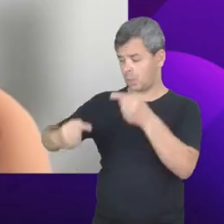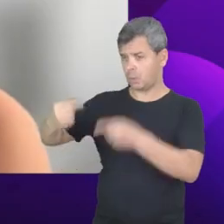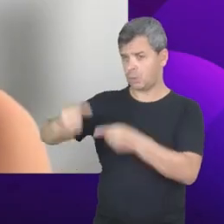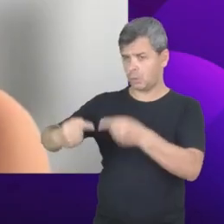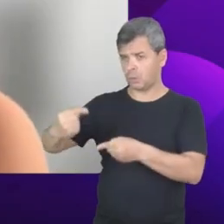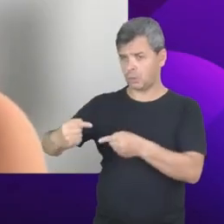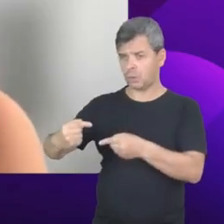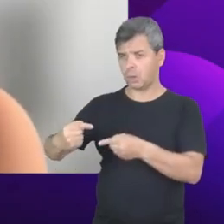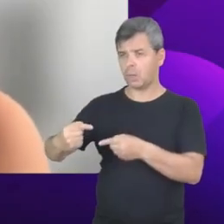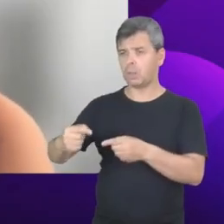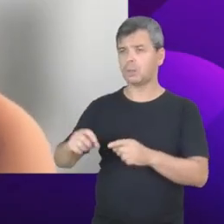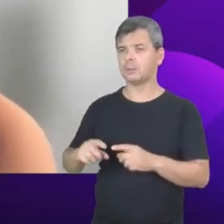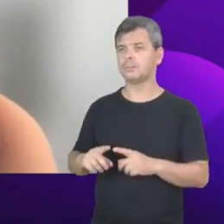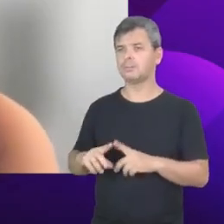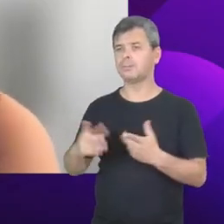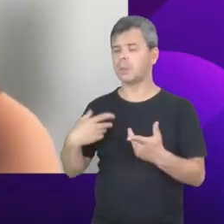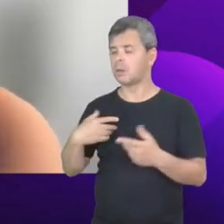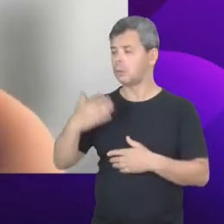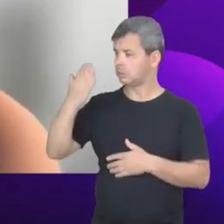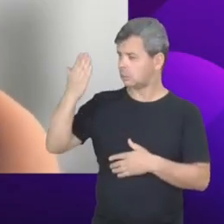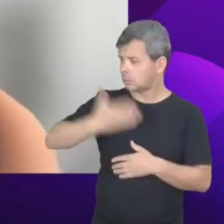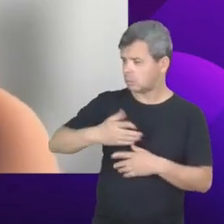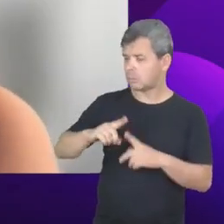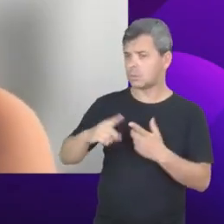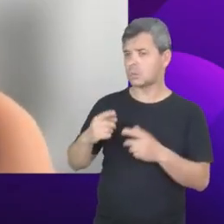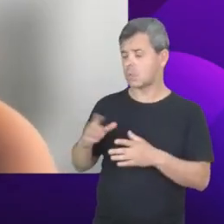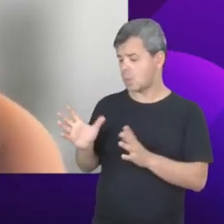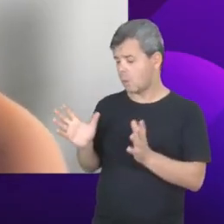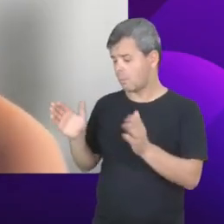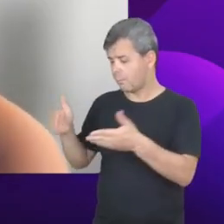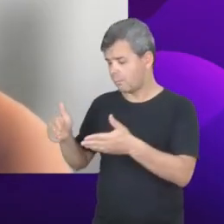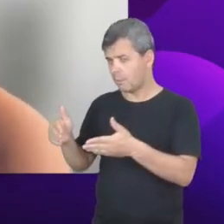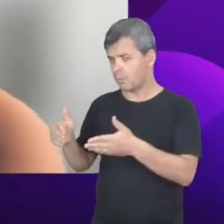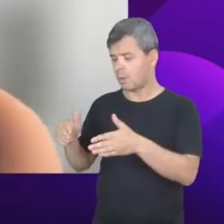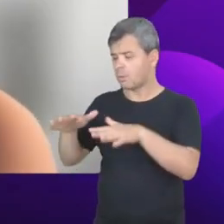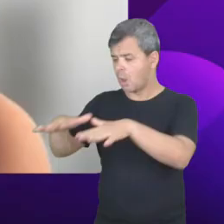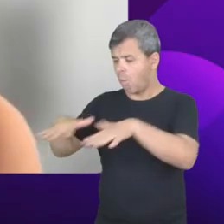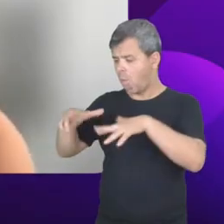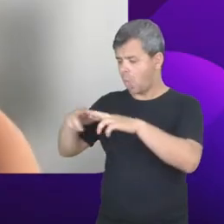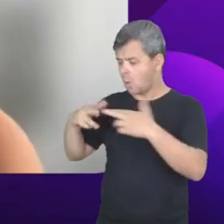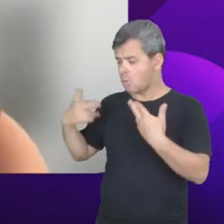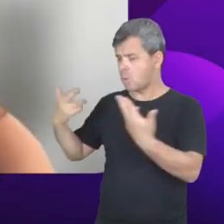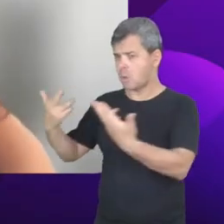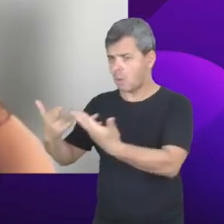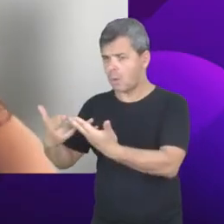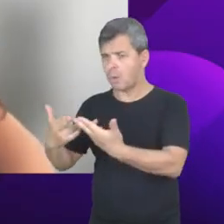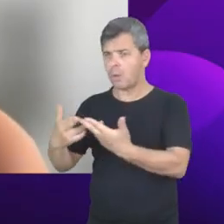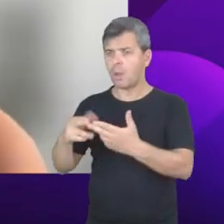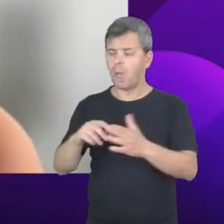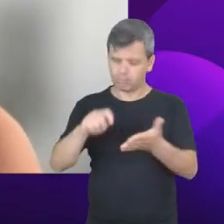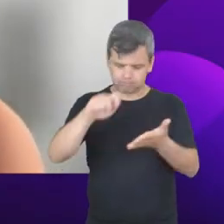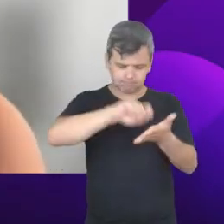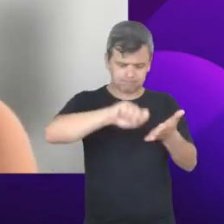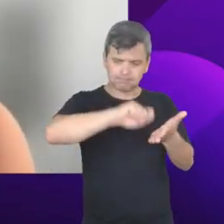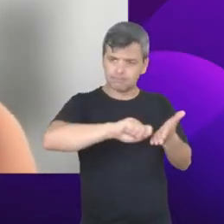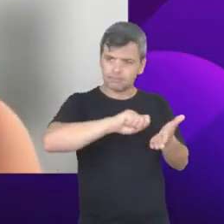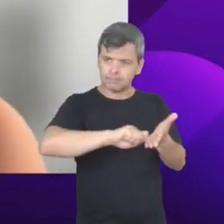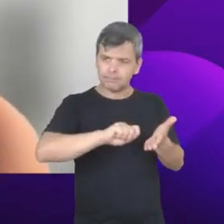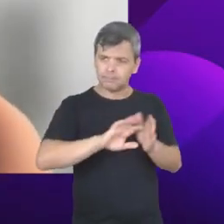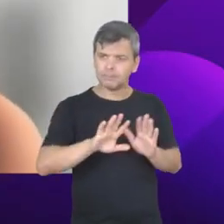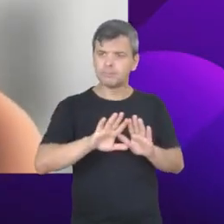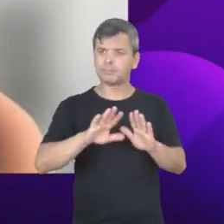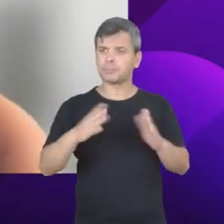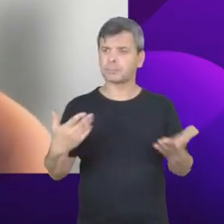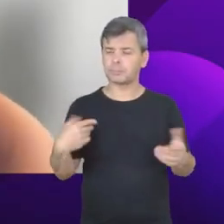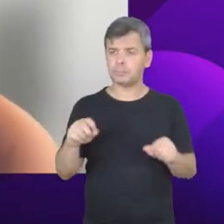com muita seriedade, seja a partir de audiências públicas, a partir de abaixo-assinados, a partir